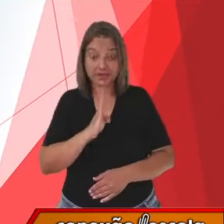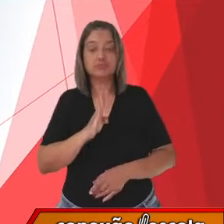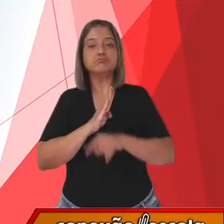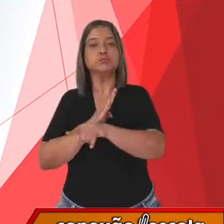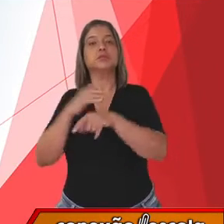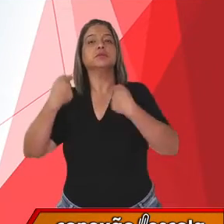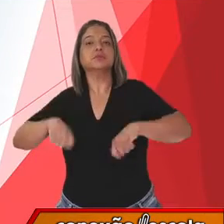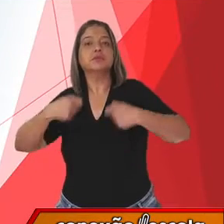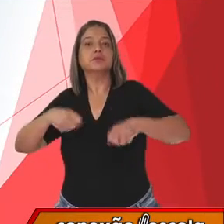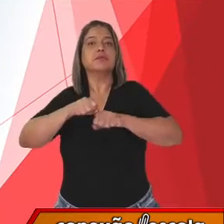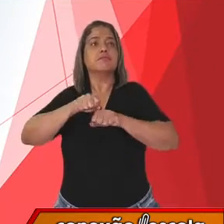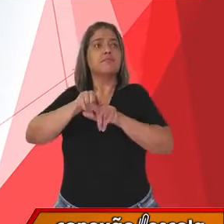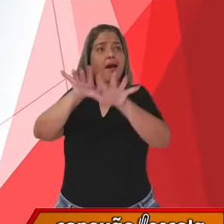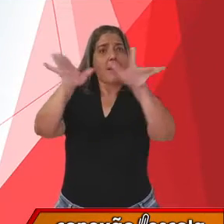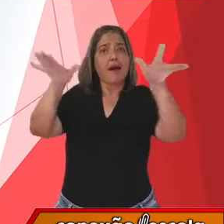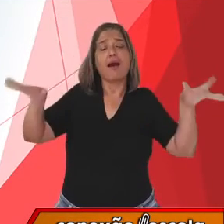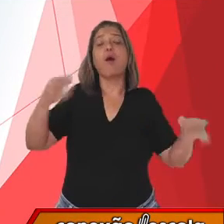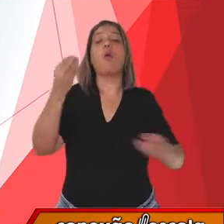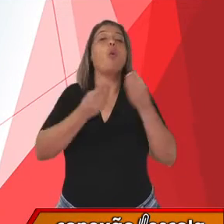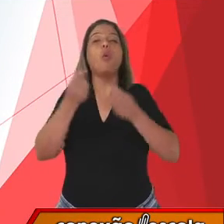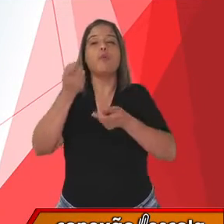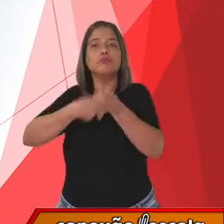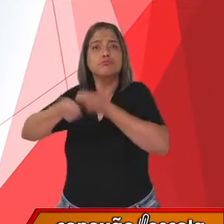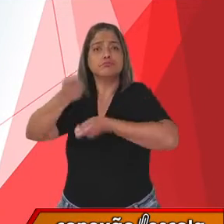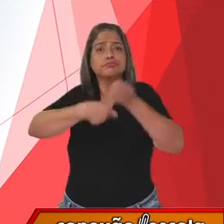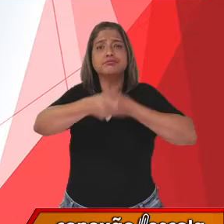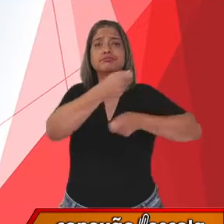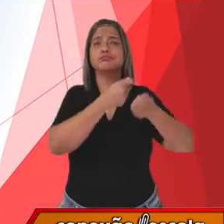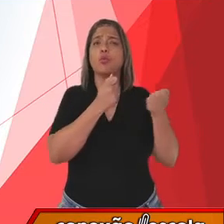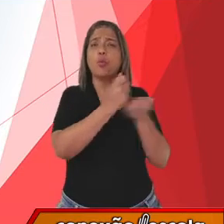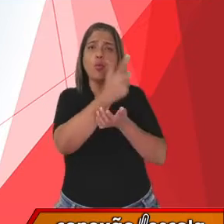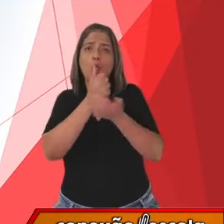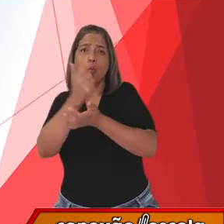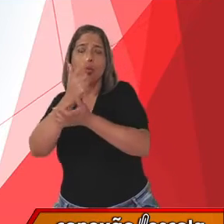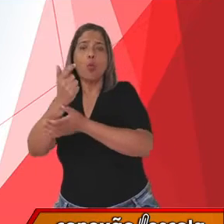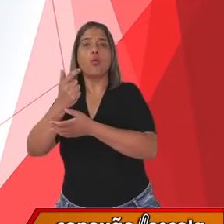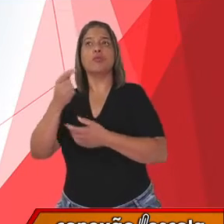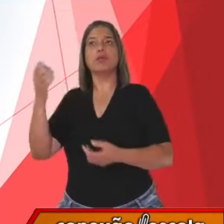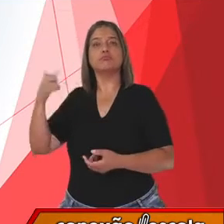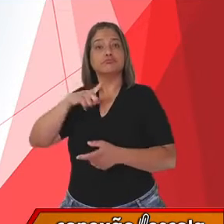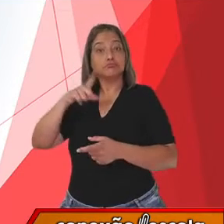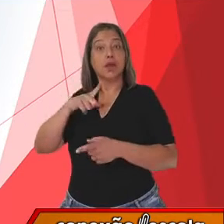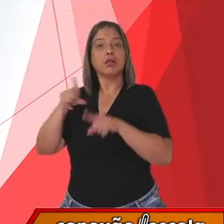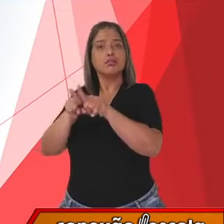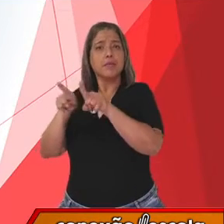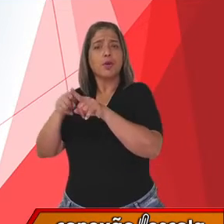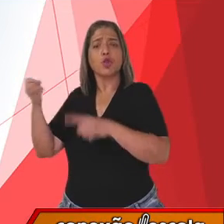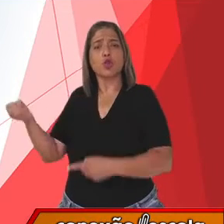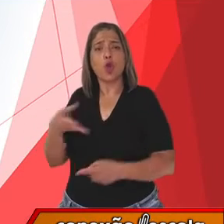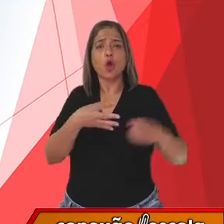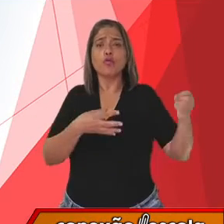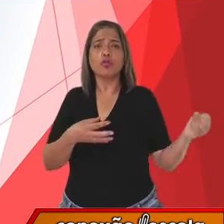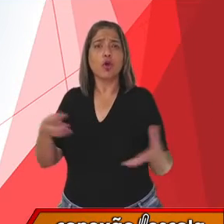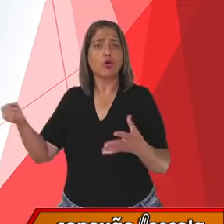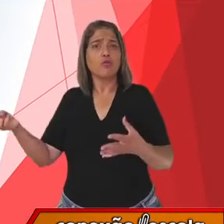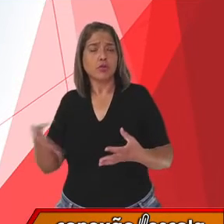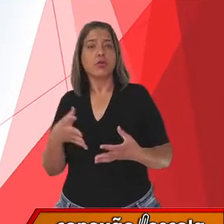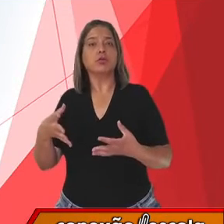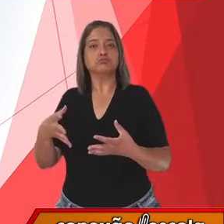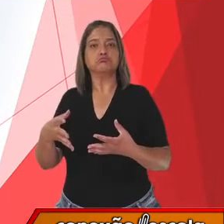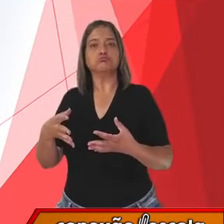atividades comerciais, o que fez com que procurassem novos produtos e novas áreas a serem